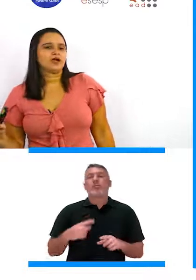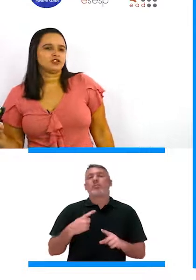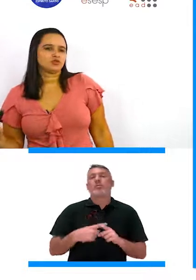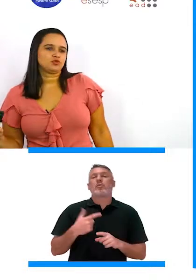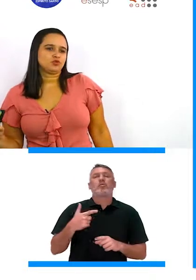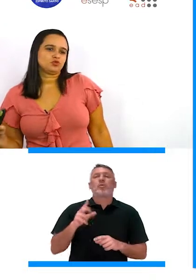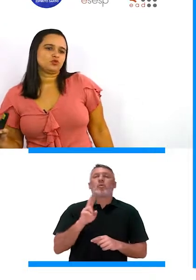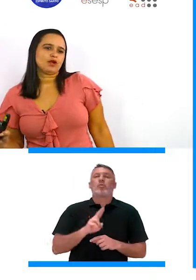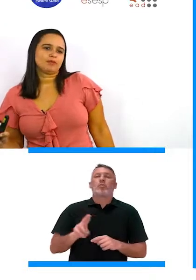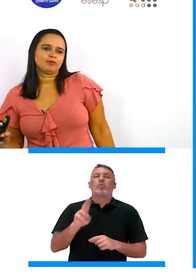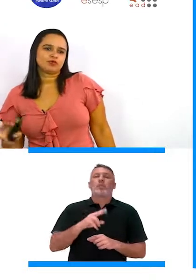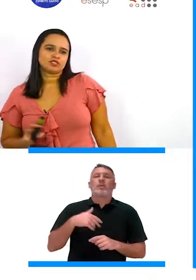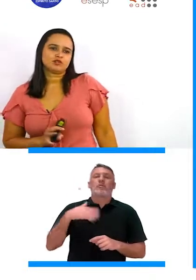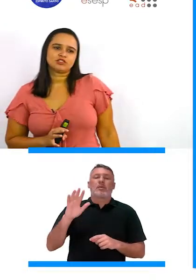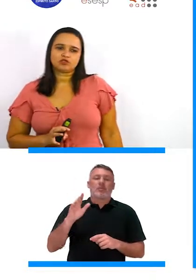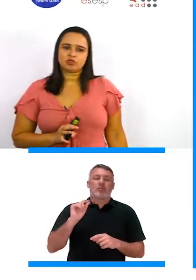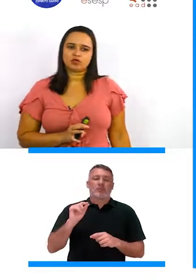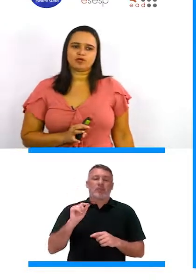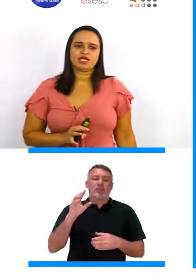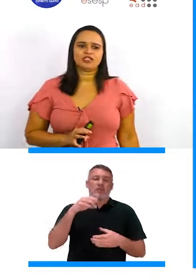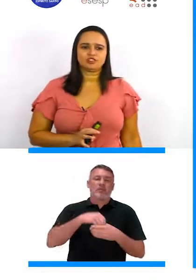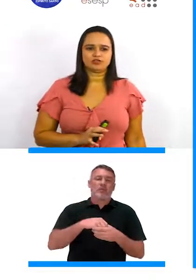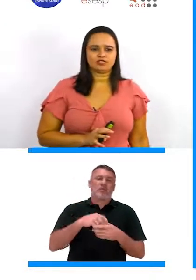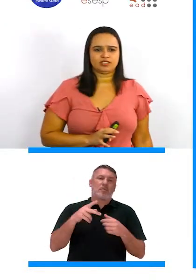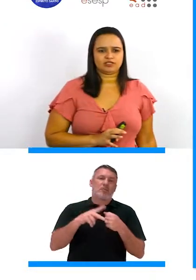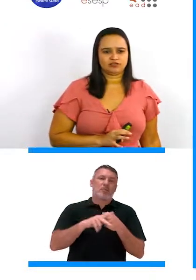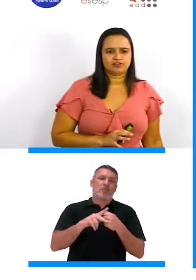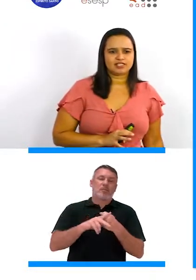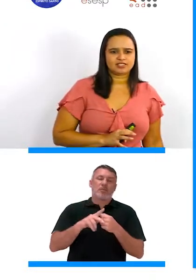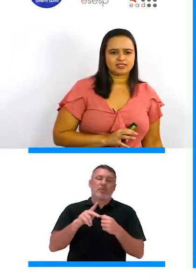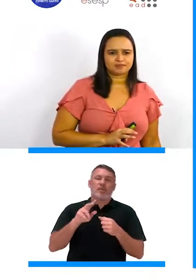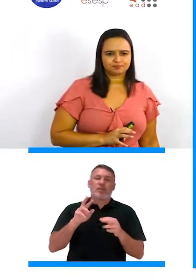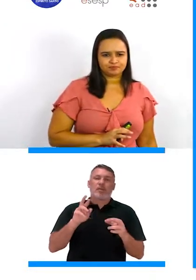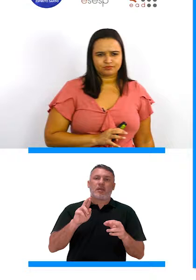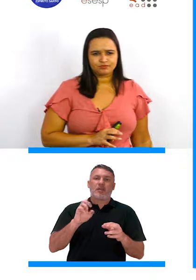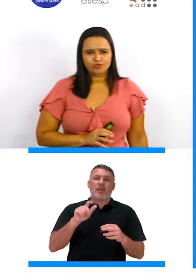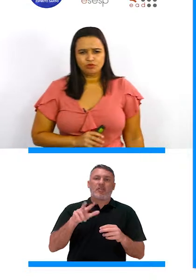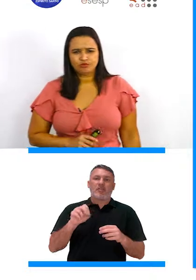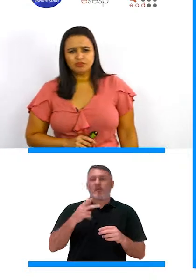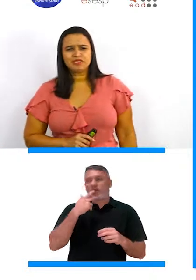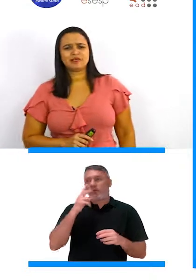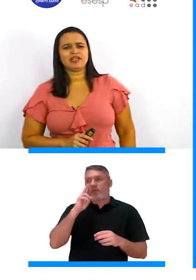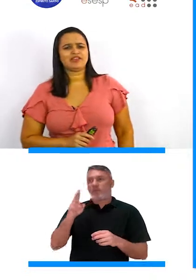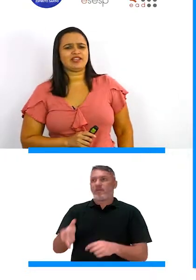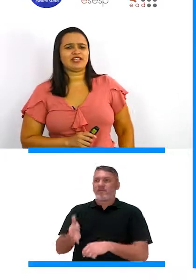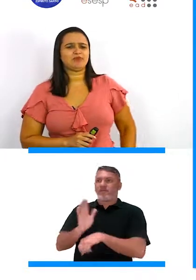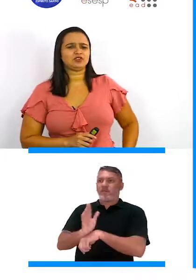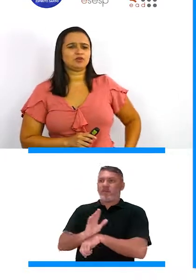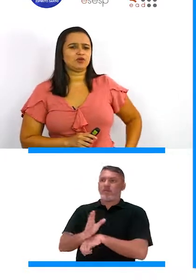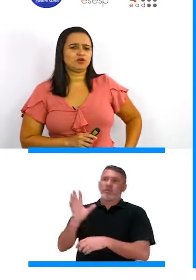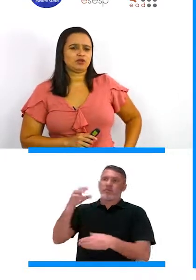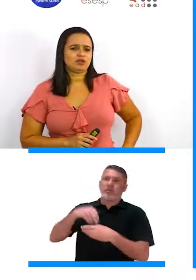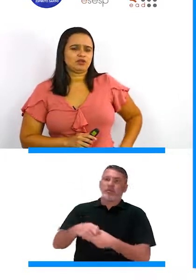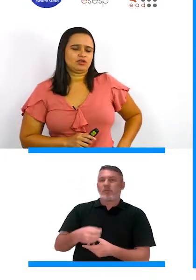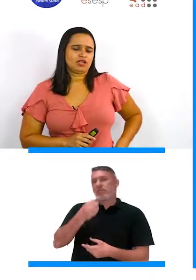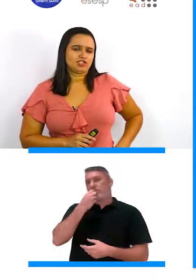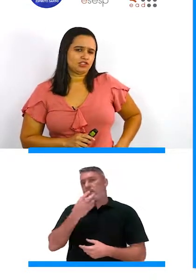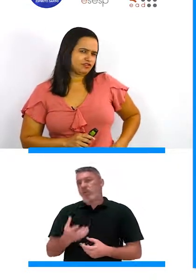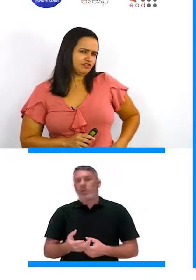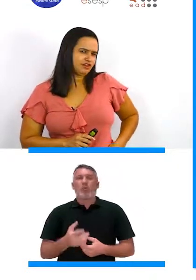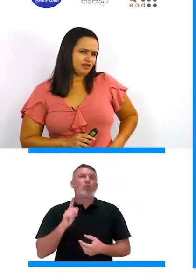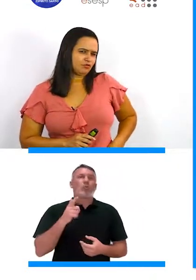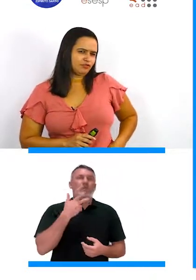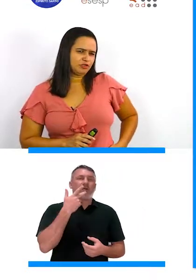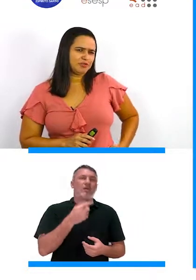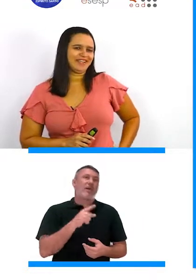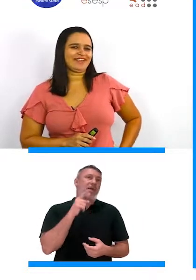usando mais a preposição antes do pronome relativo, né? Então, se eu falo assim, o filme que me referia é muito bom, a gente